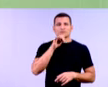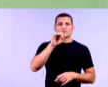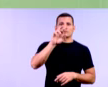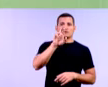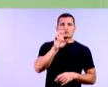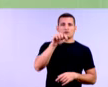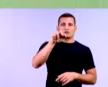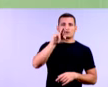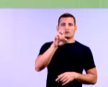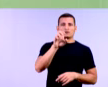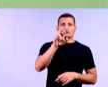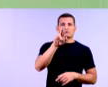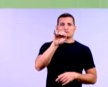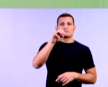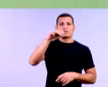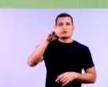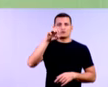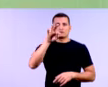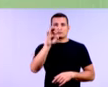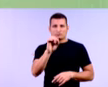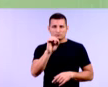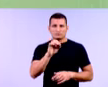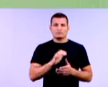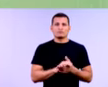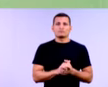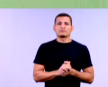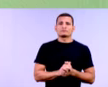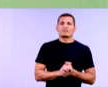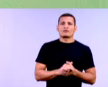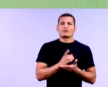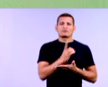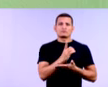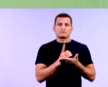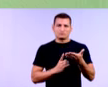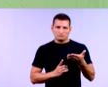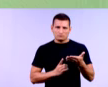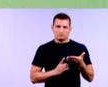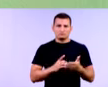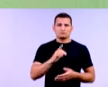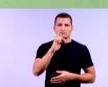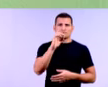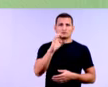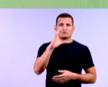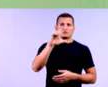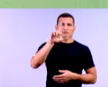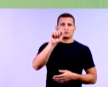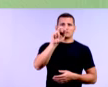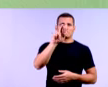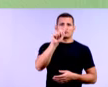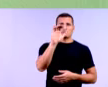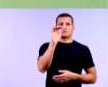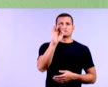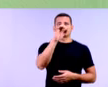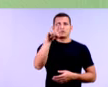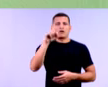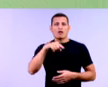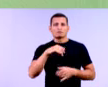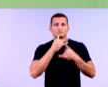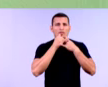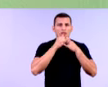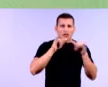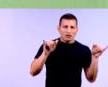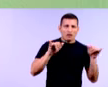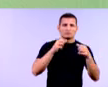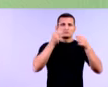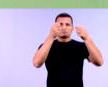a declaração, já diz o nome, declaração. Declarar, conceituar ou explicar algo a alguém.